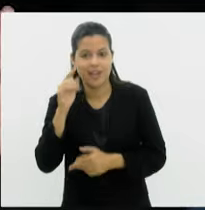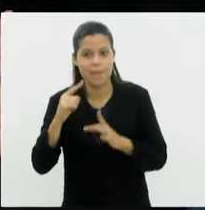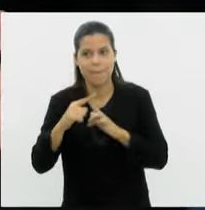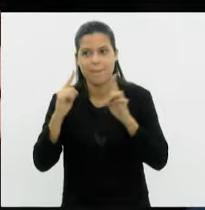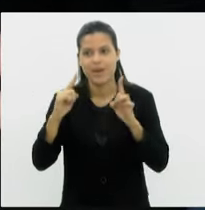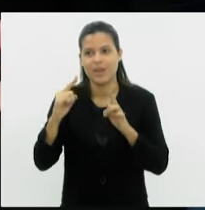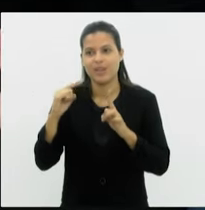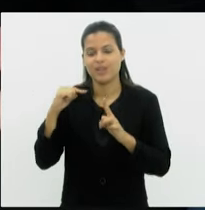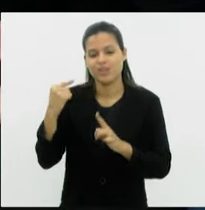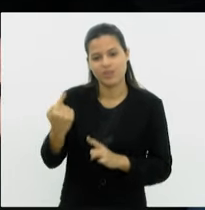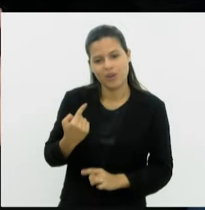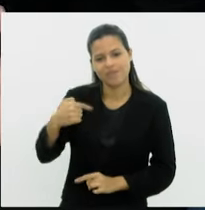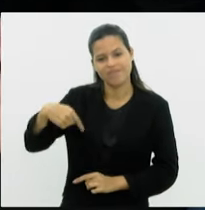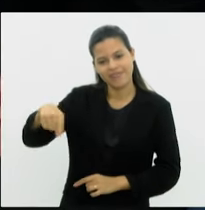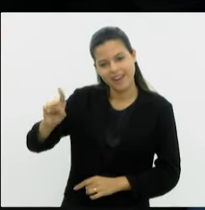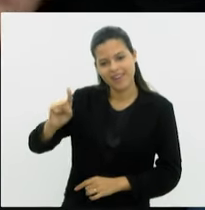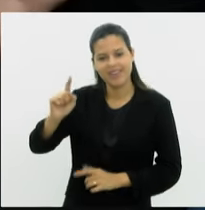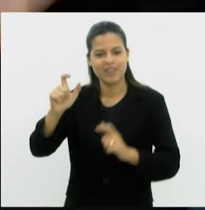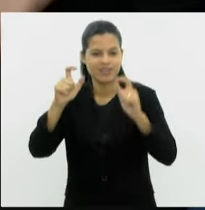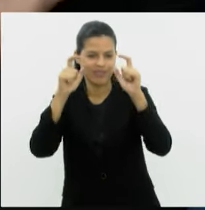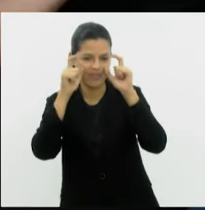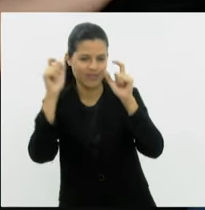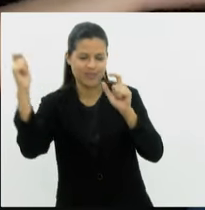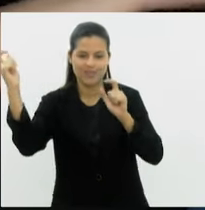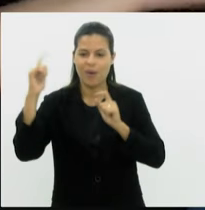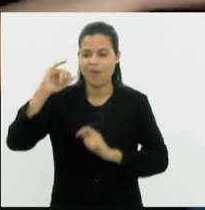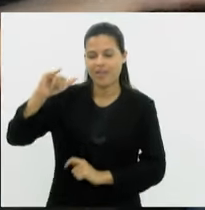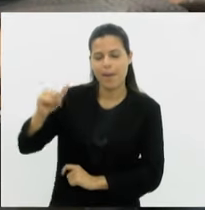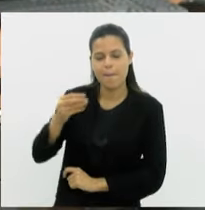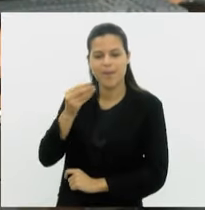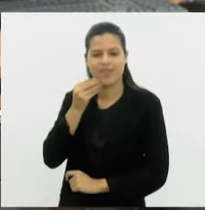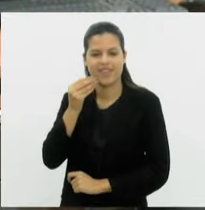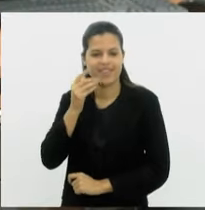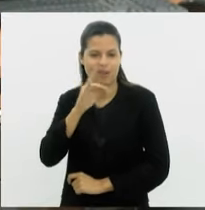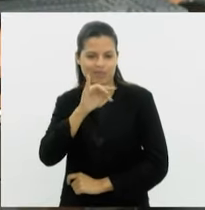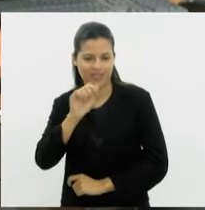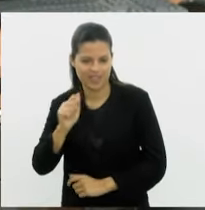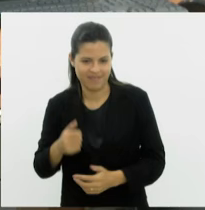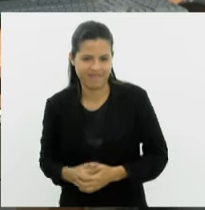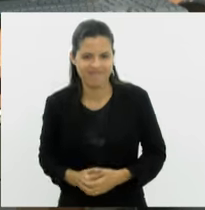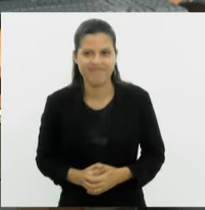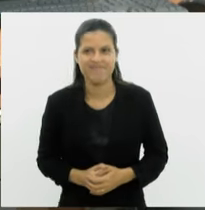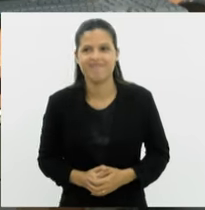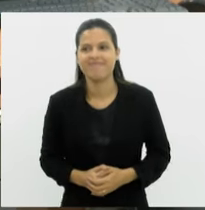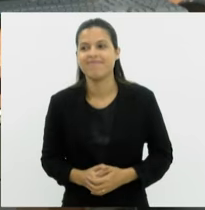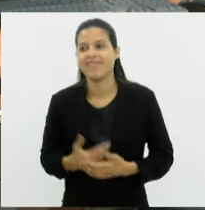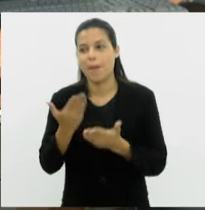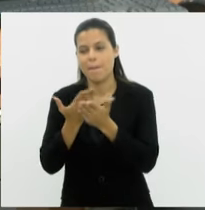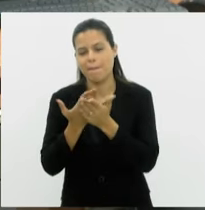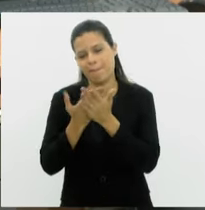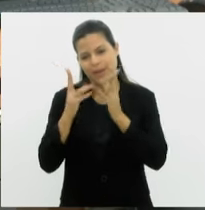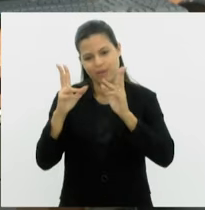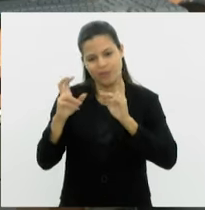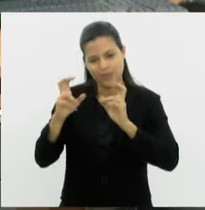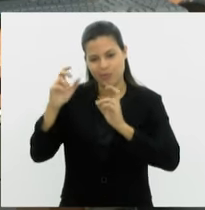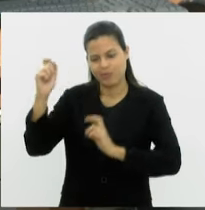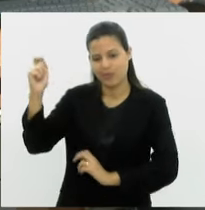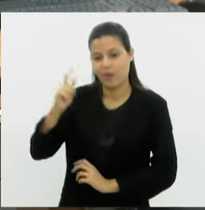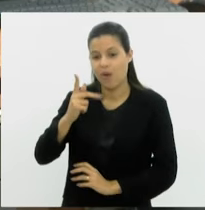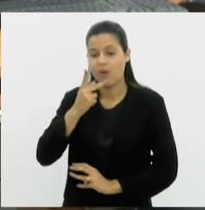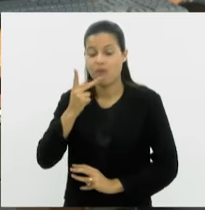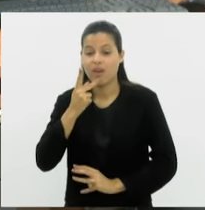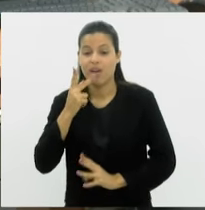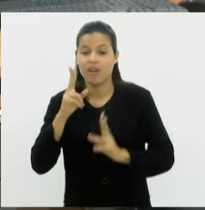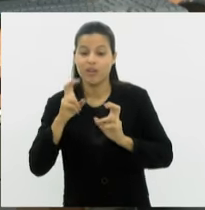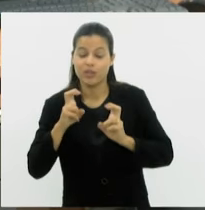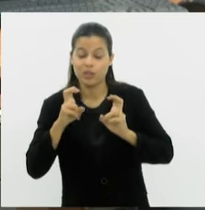só ali colocar o nosso óculos de sol e aproveitar o dia. Uma aula de sol. Por falar em previsão, vamos dar uma